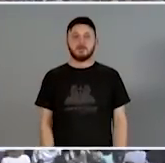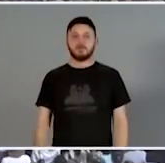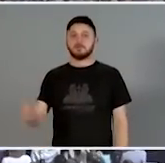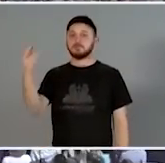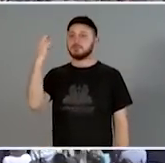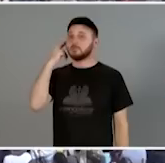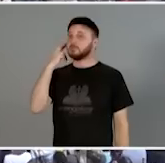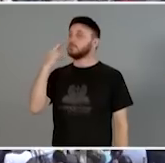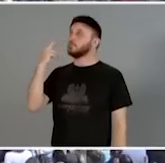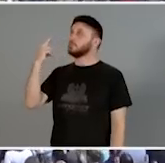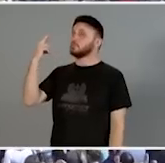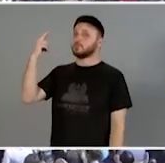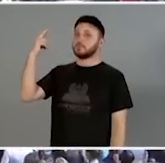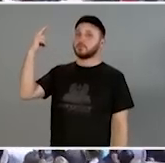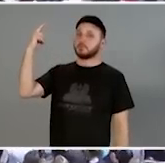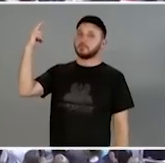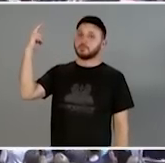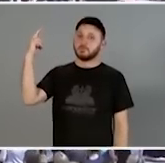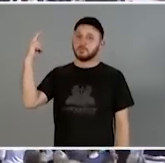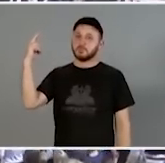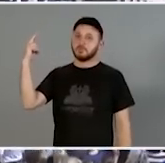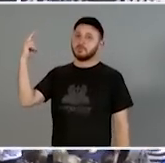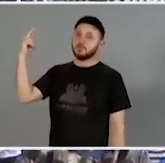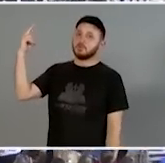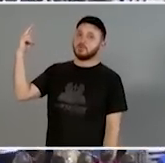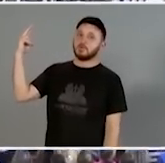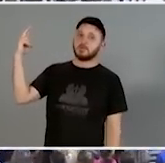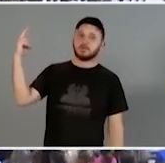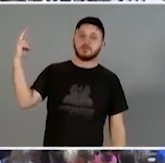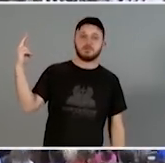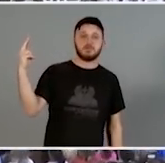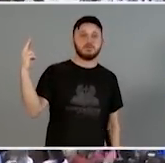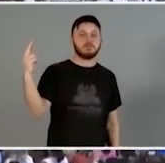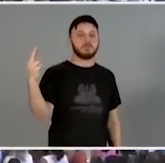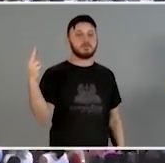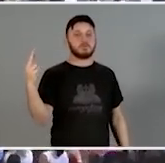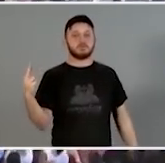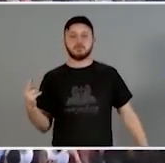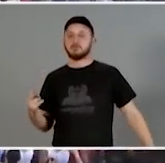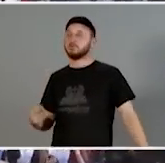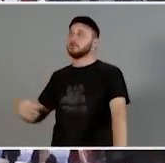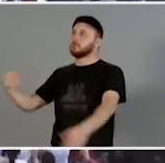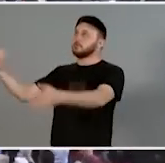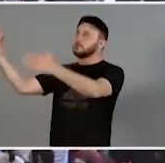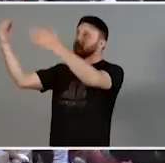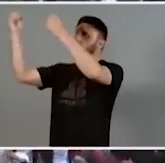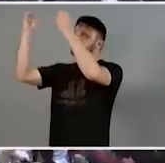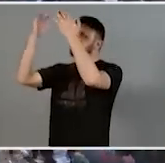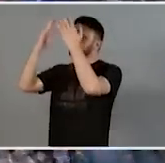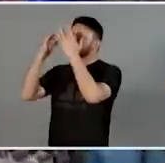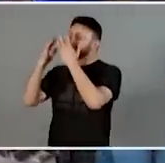É o Senhor que agindo em mim.